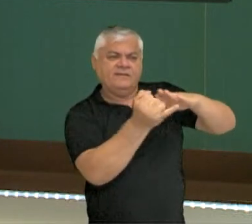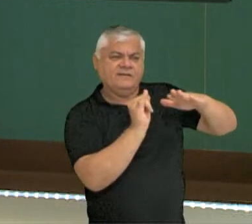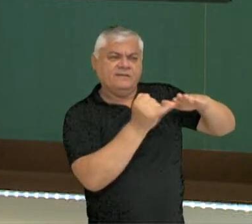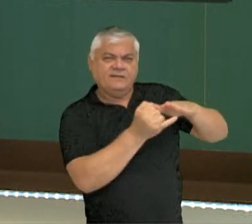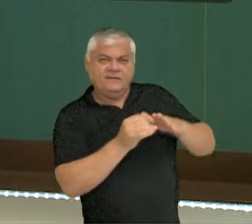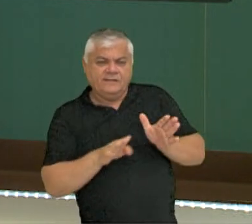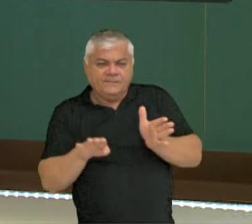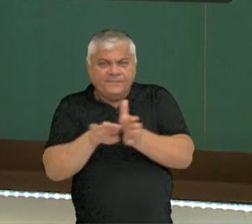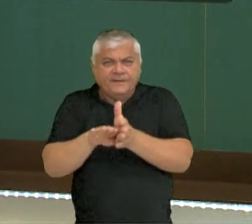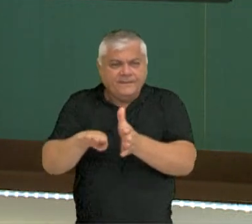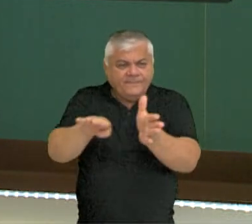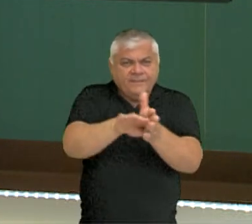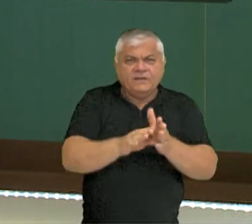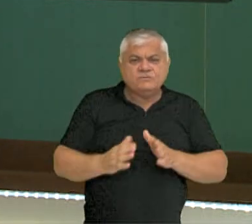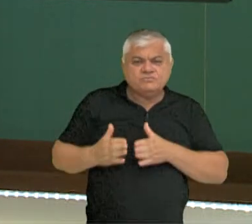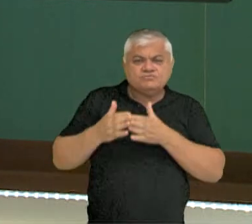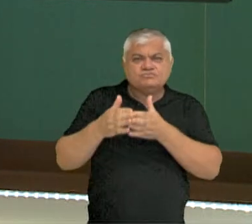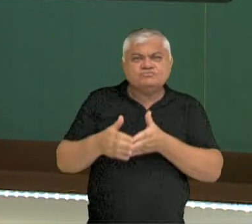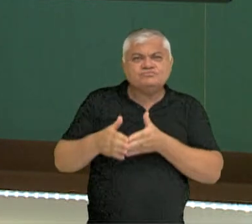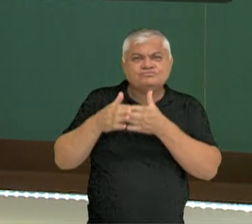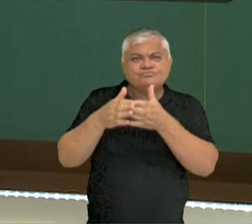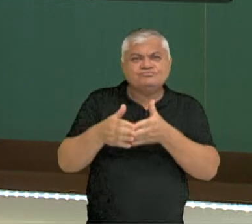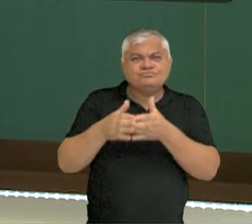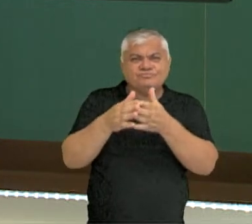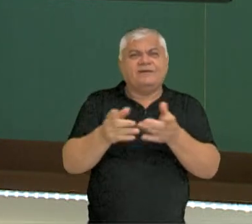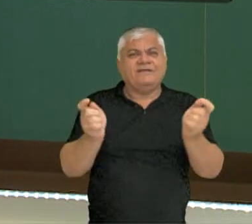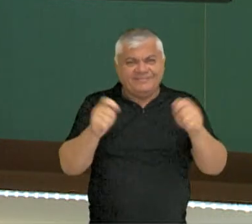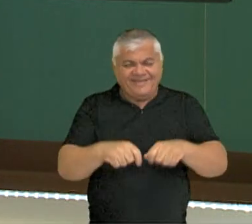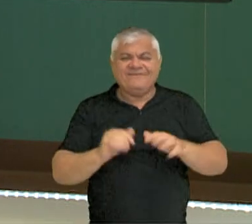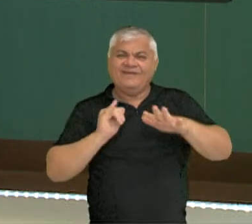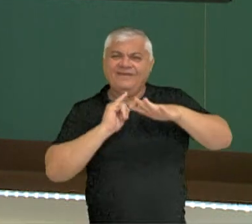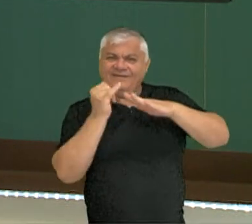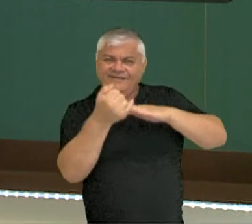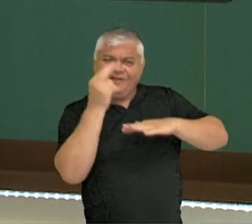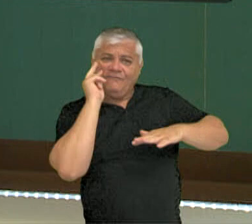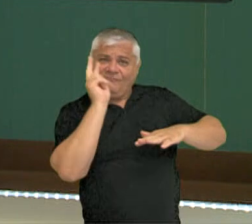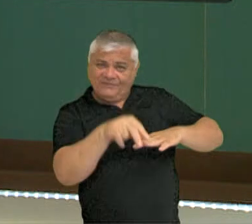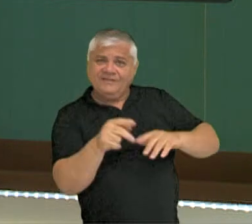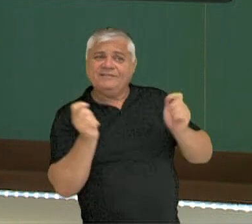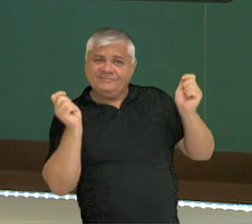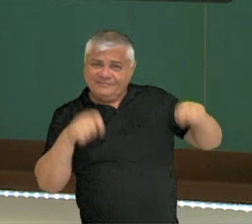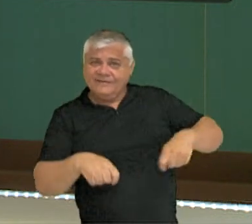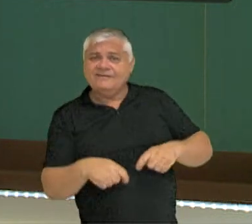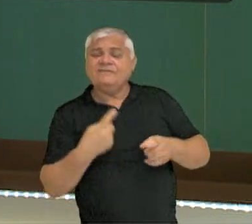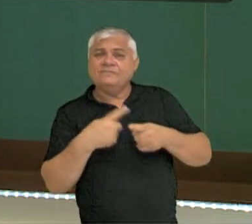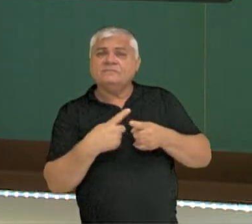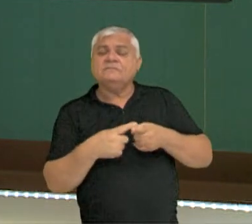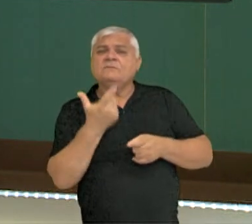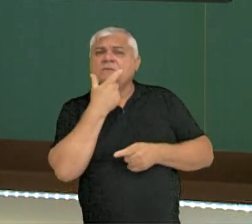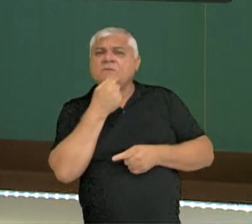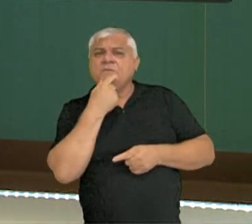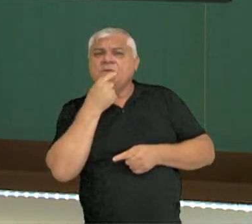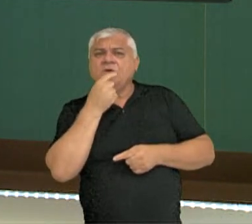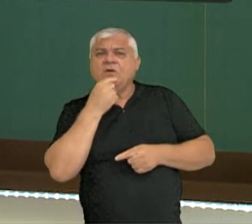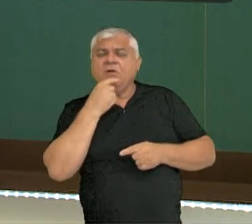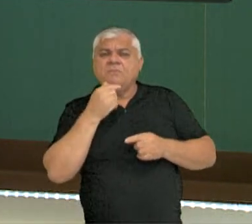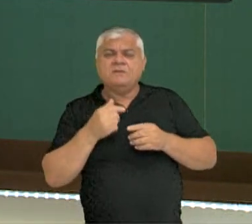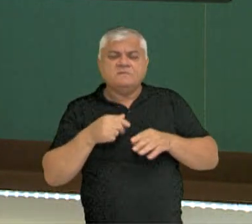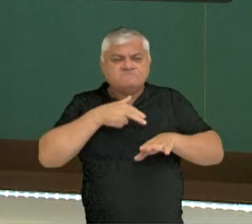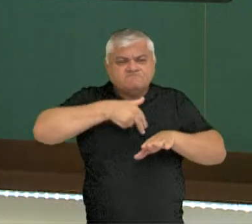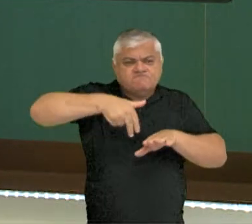embarcações poderiam fazer essa migração. Pequenas ilhas, visíveis inclusive, para que esses caçadores passassem